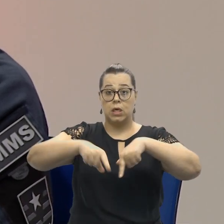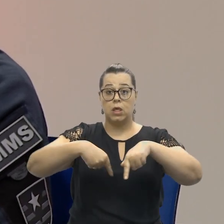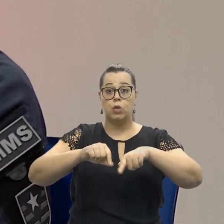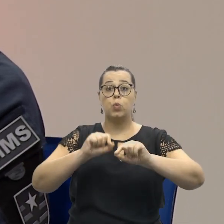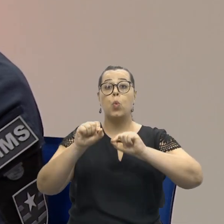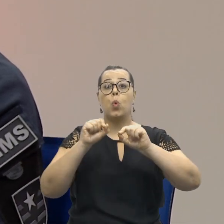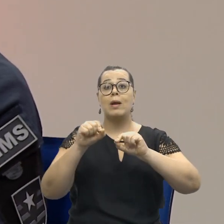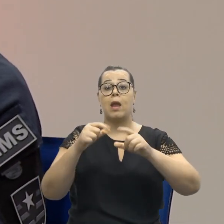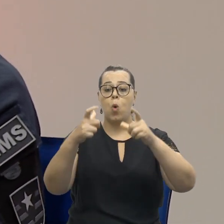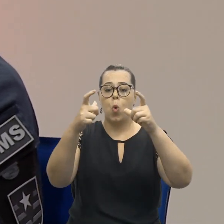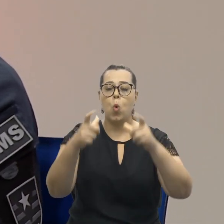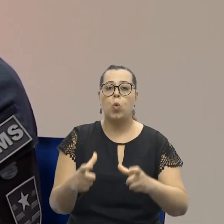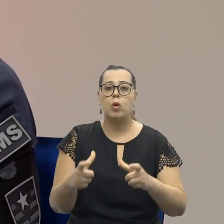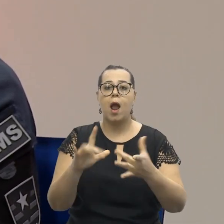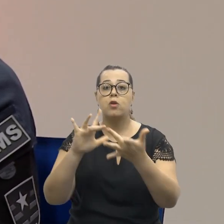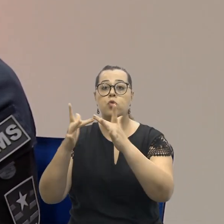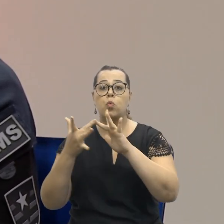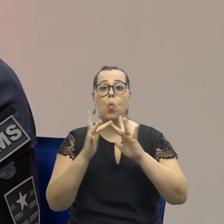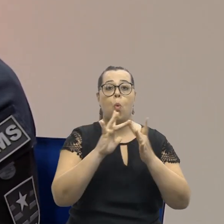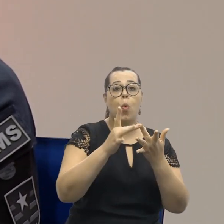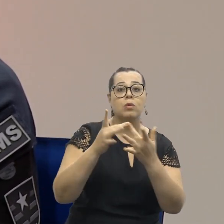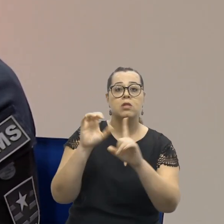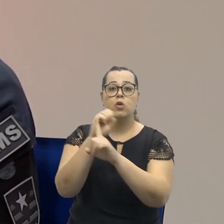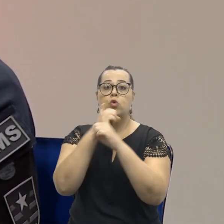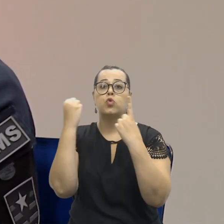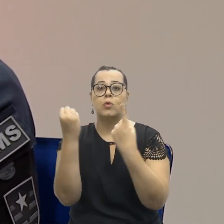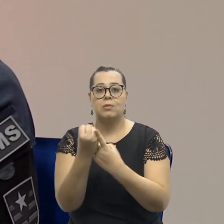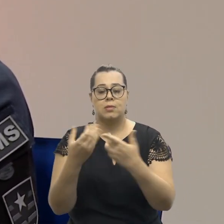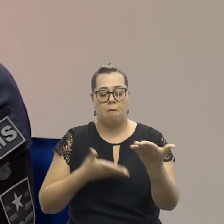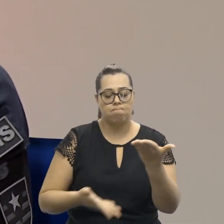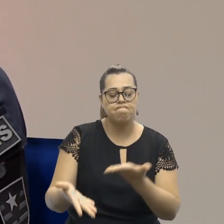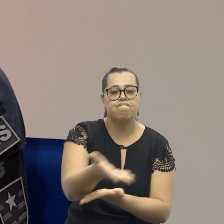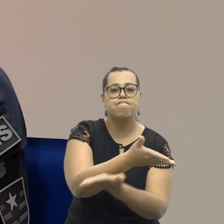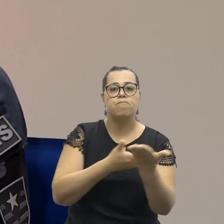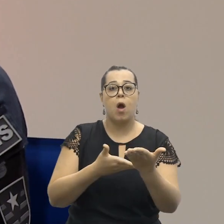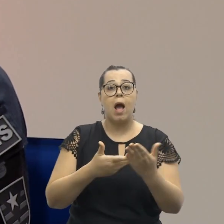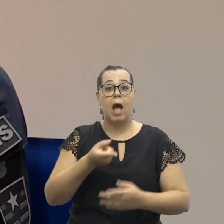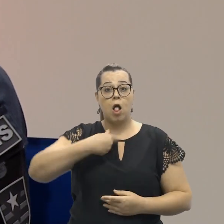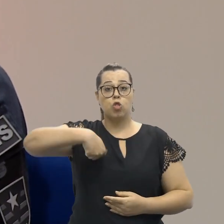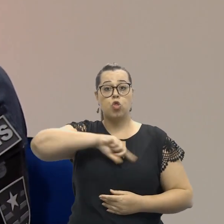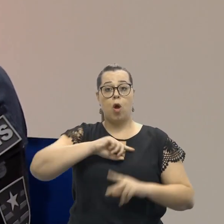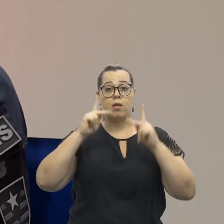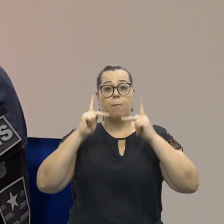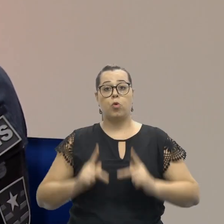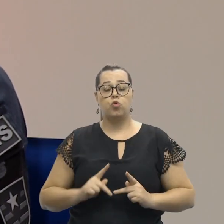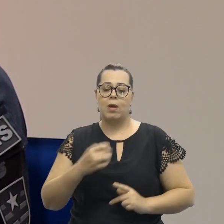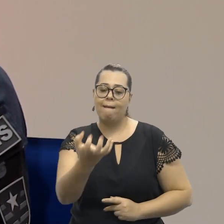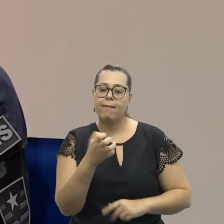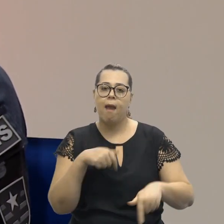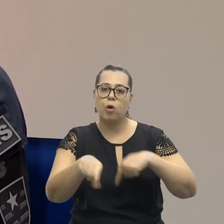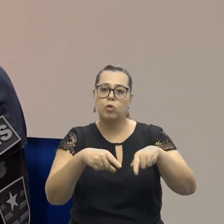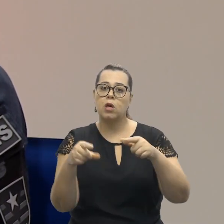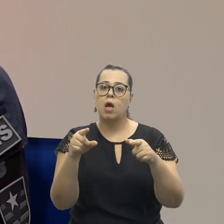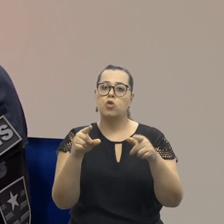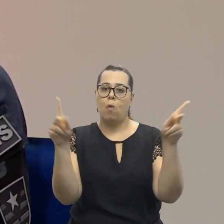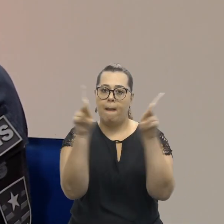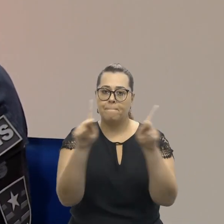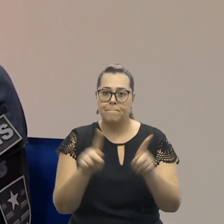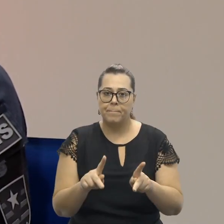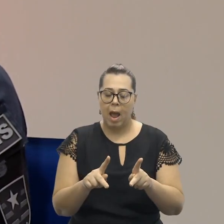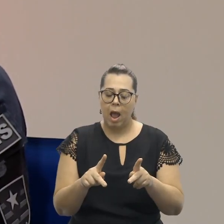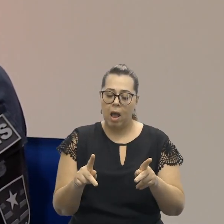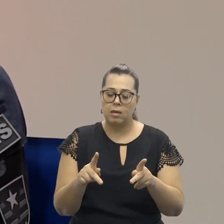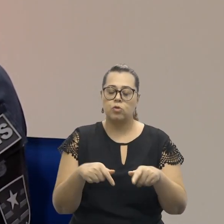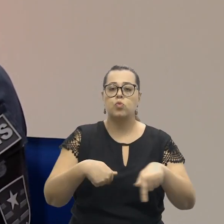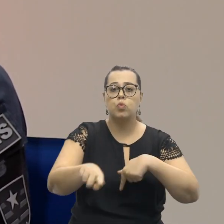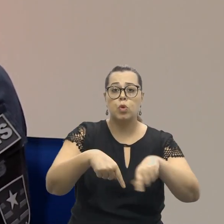entenda o trânsito como um espaço de convívio social. Então é importante que a nossa postura, que a gente quer que o trânsito mude,